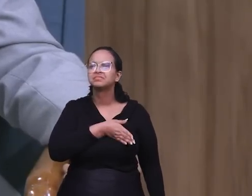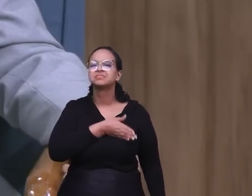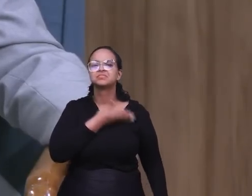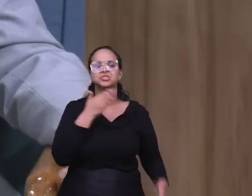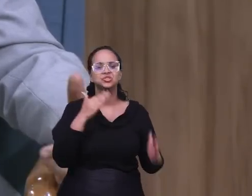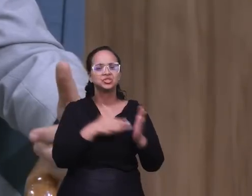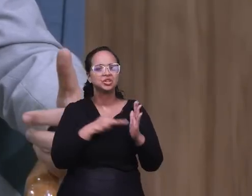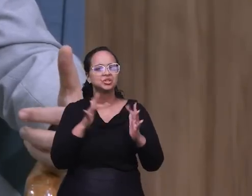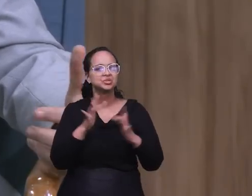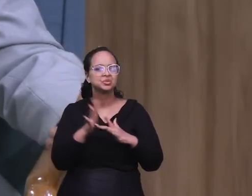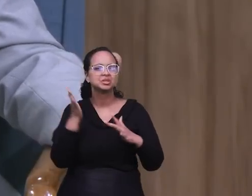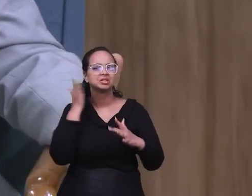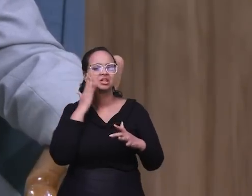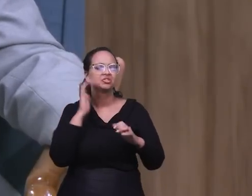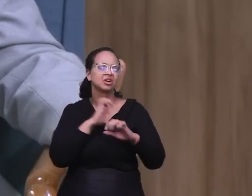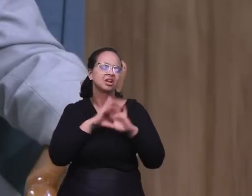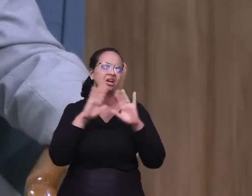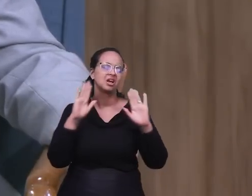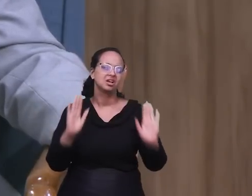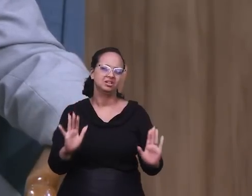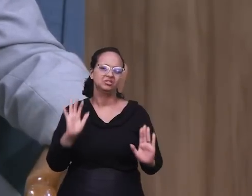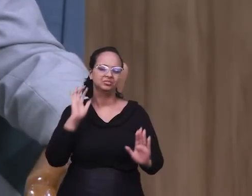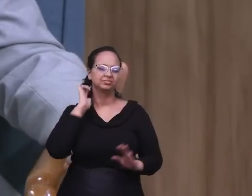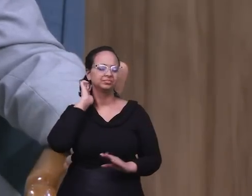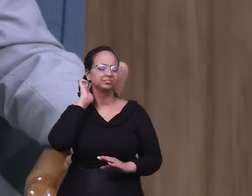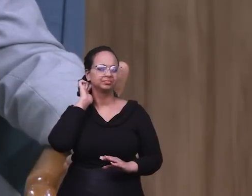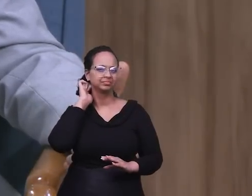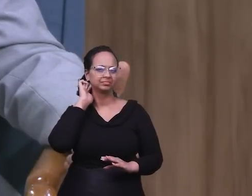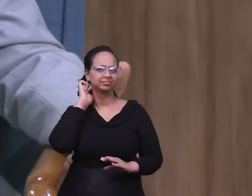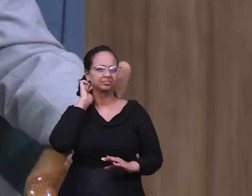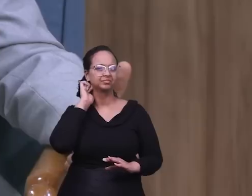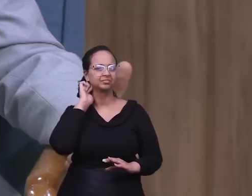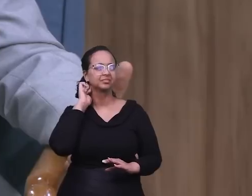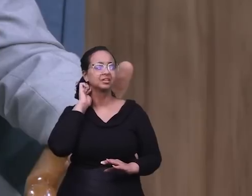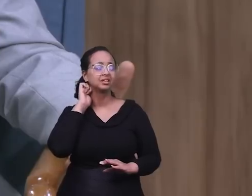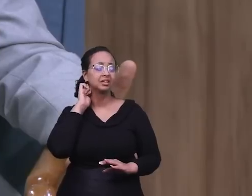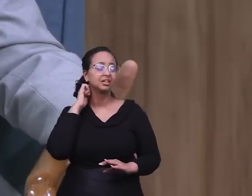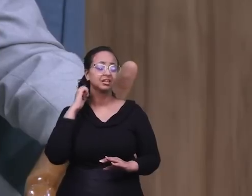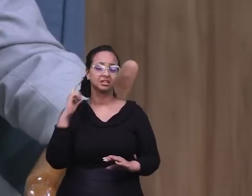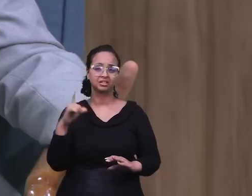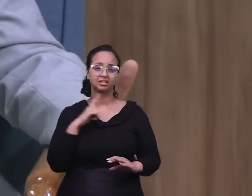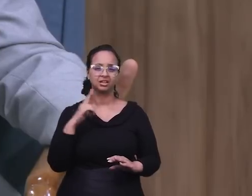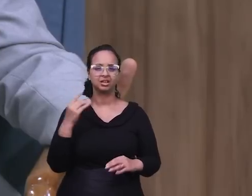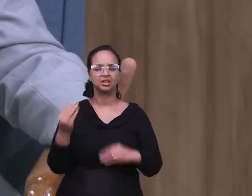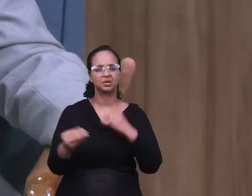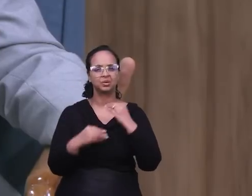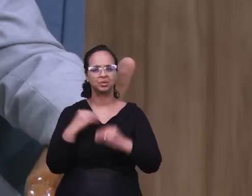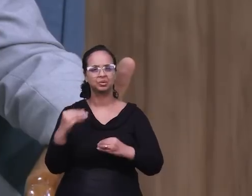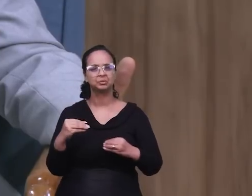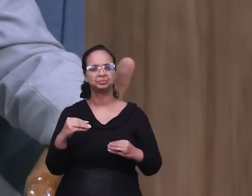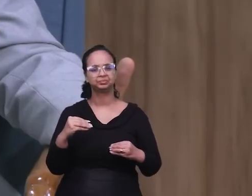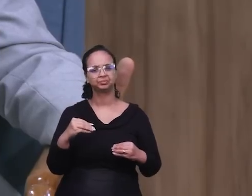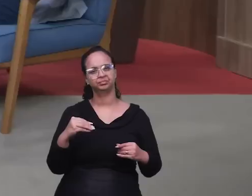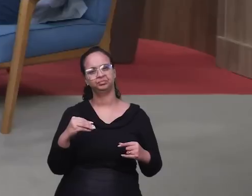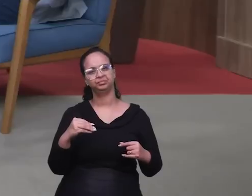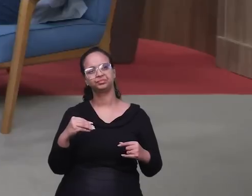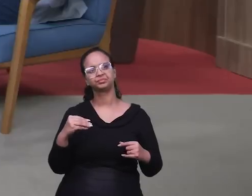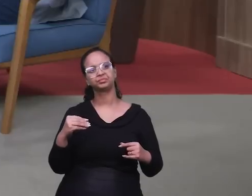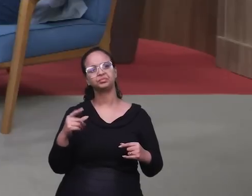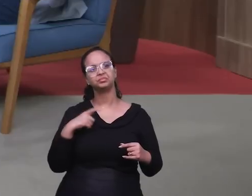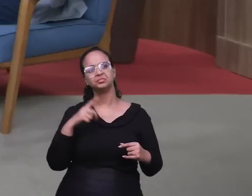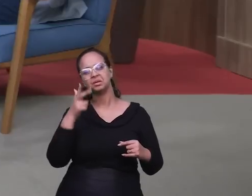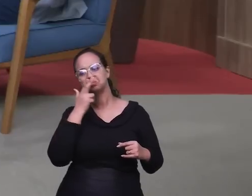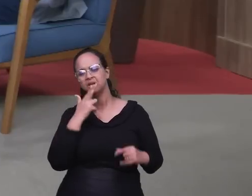Senhor Jesus, que discerne todas as coisas, né? E a gente vê nessa expressão isso, né? Aquele que